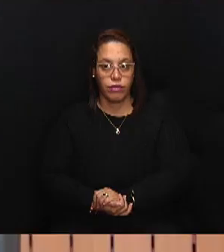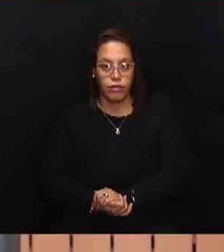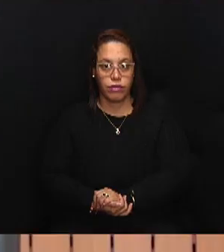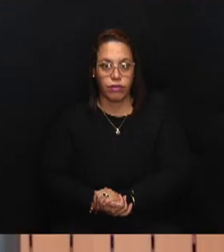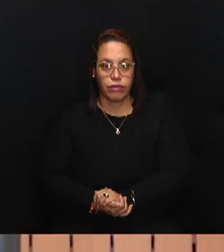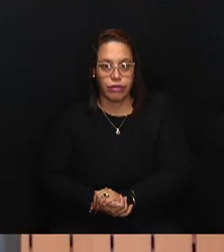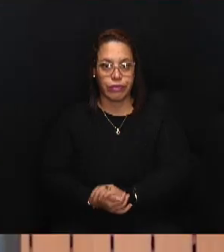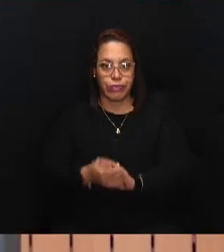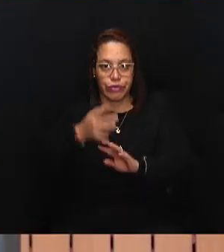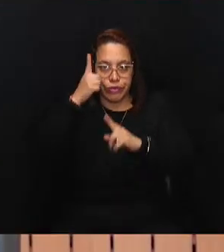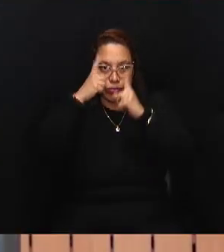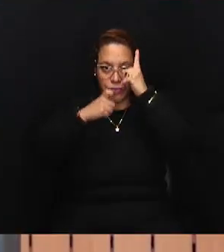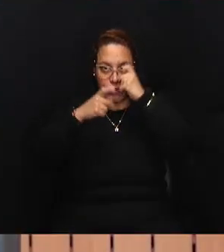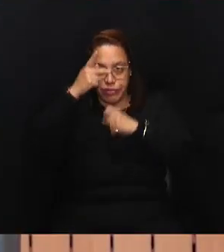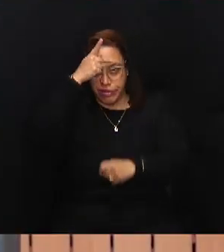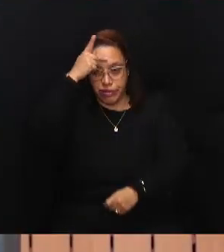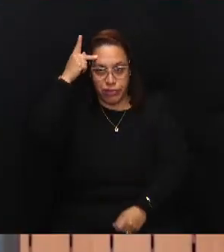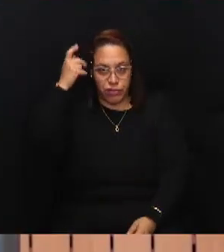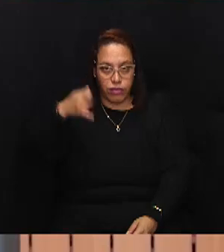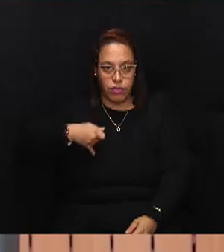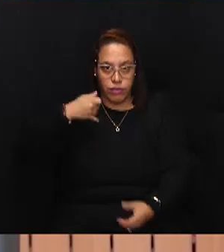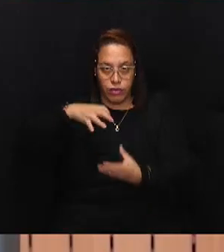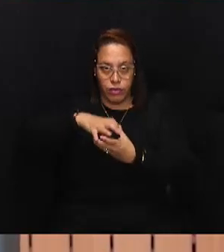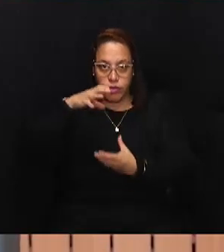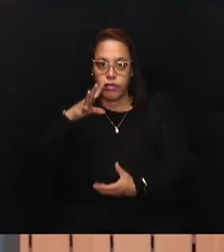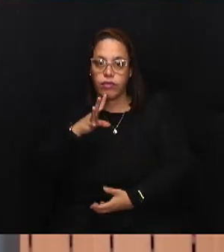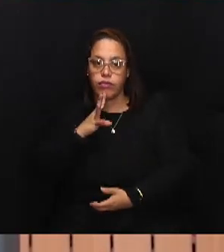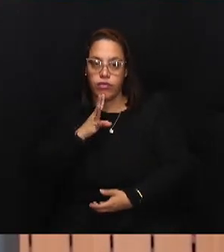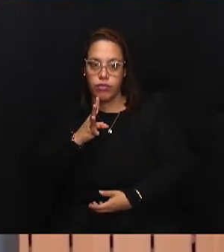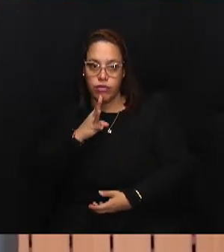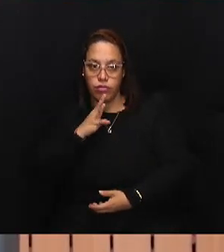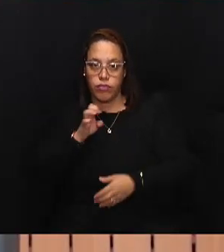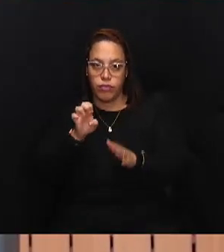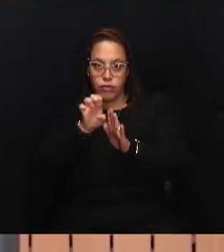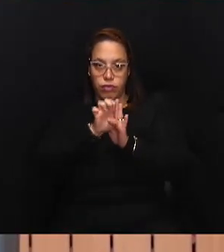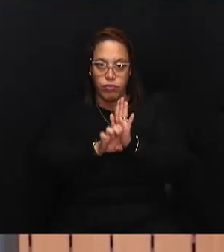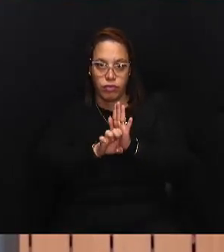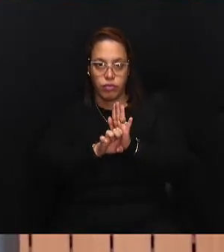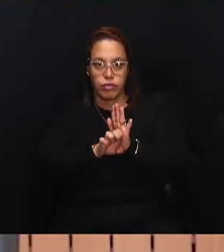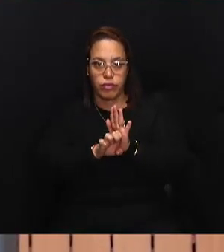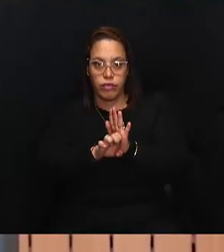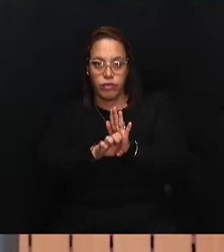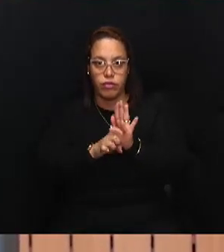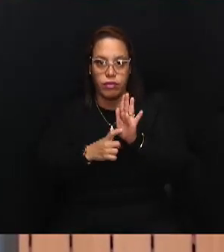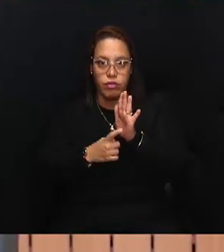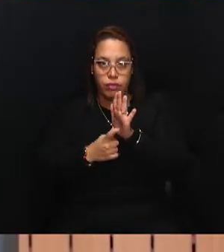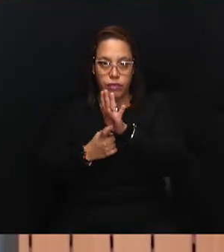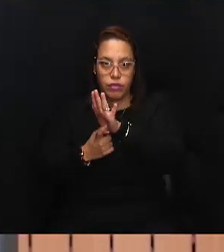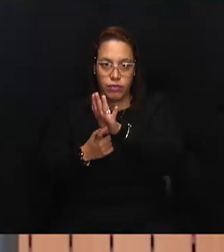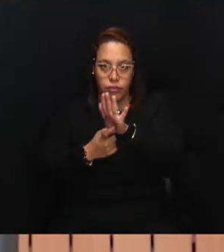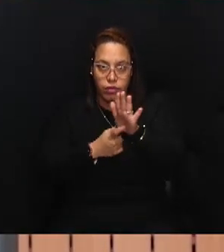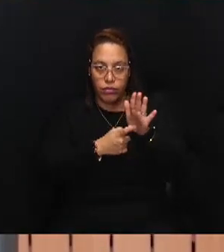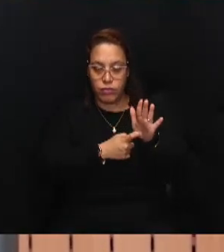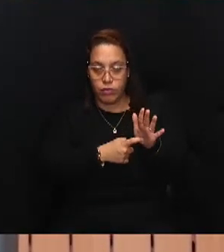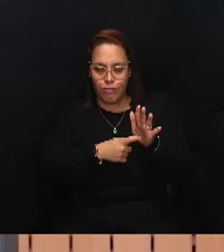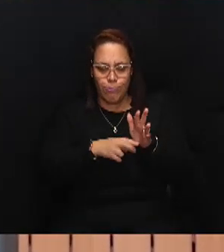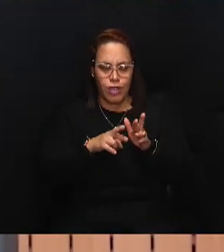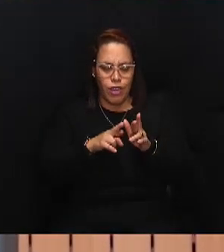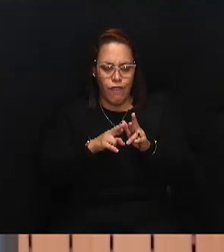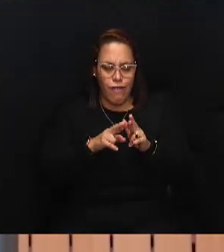A violência contra a pessoa idosa, o conhecimento ao Estatuto, vem se mostrando em números,